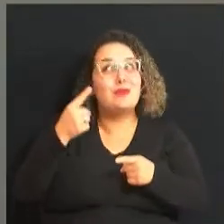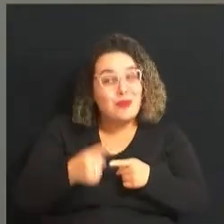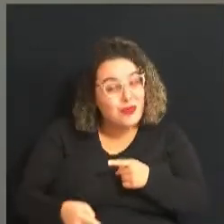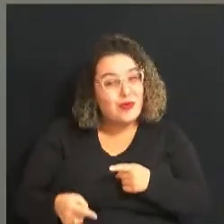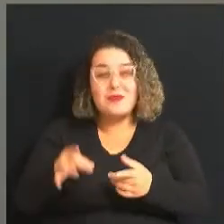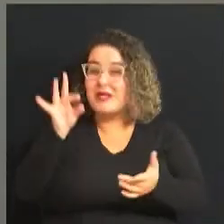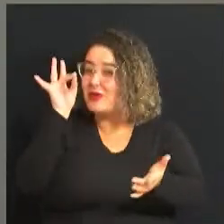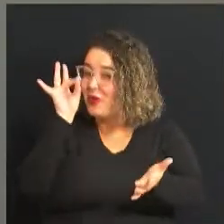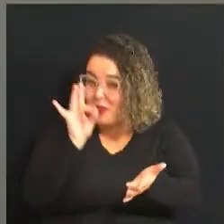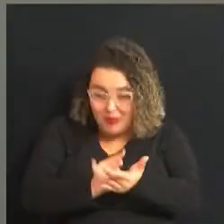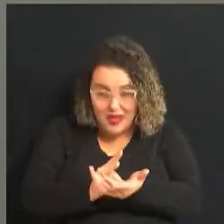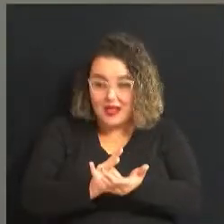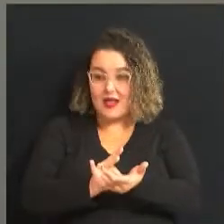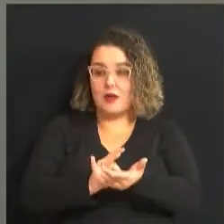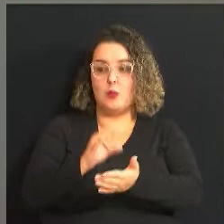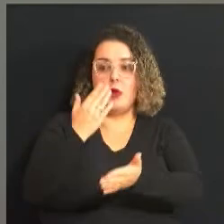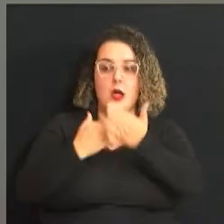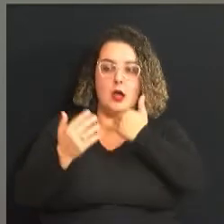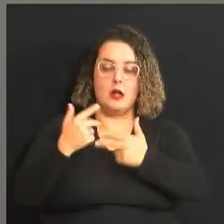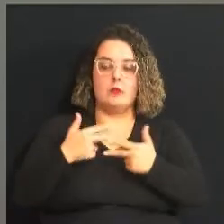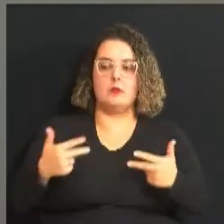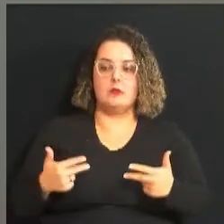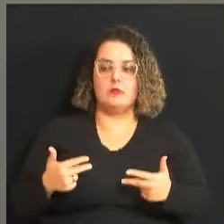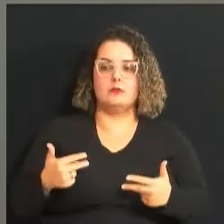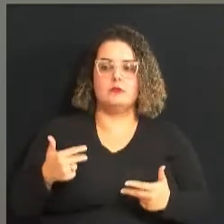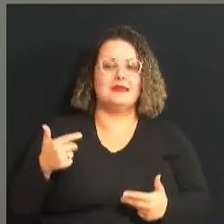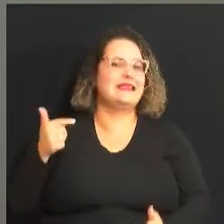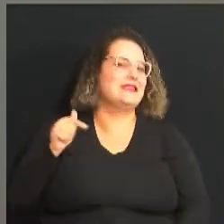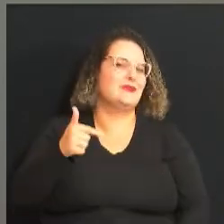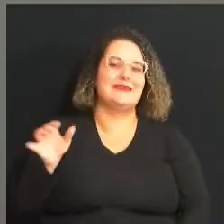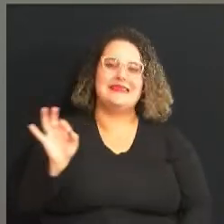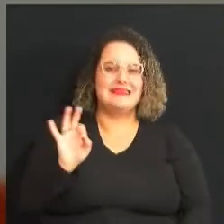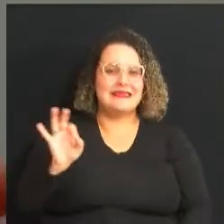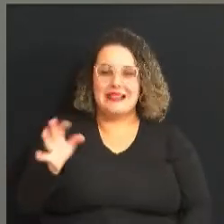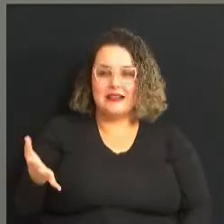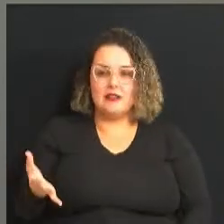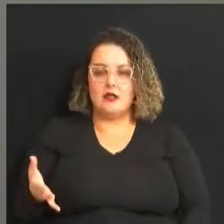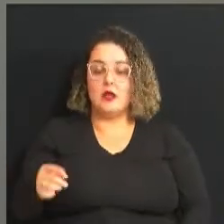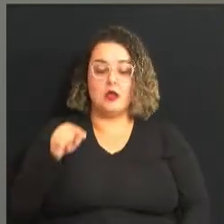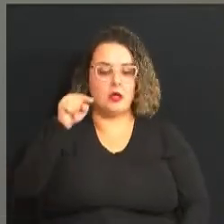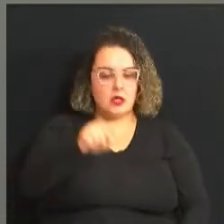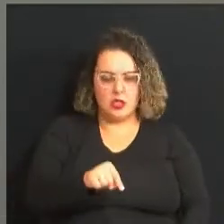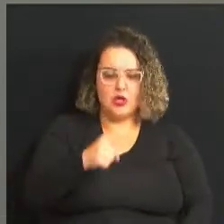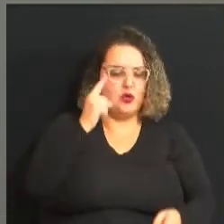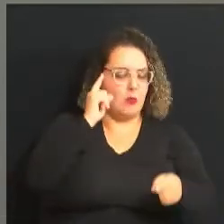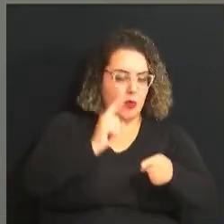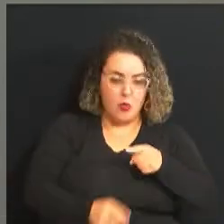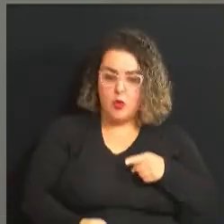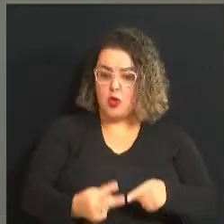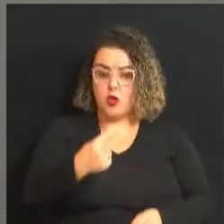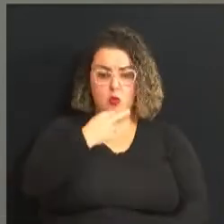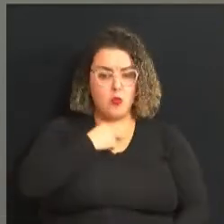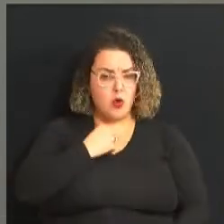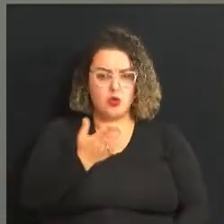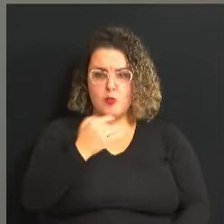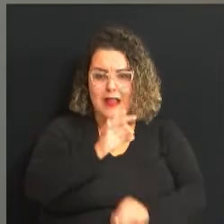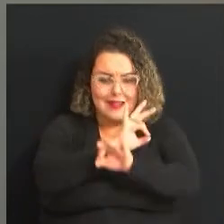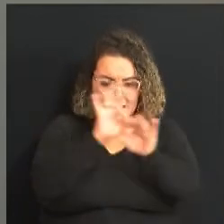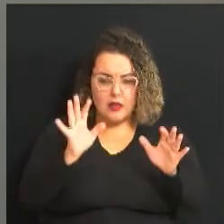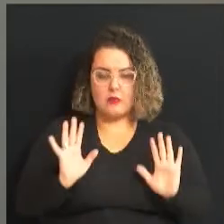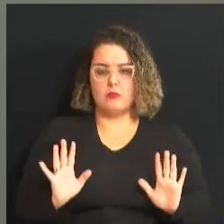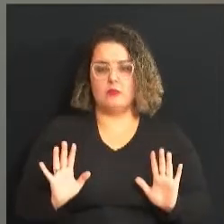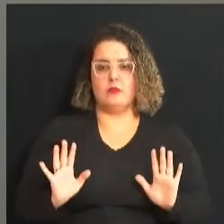com relação à alimentação, não tem nada, assim, eu vou falar para você que, ó, isso aqui é proibido, você não pode comer de jeito nenhum.